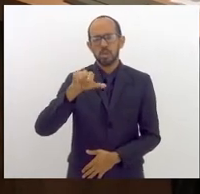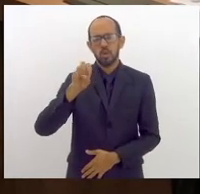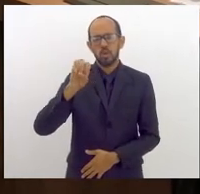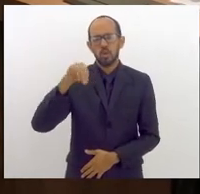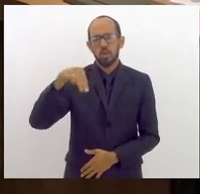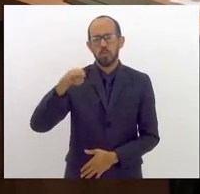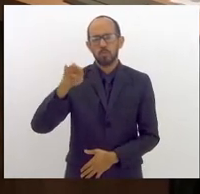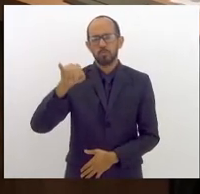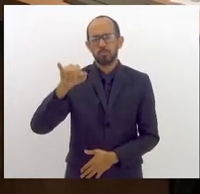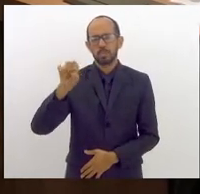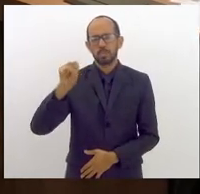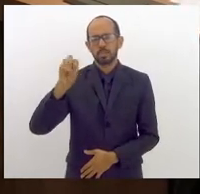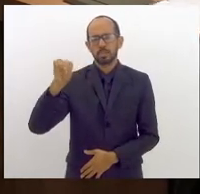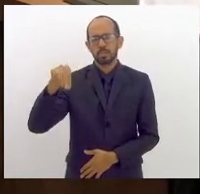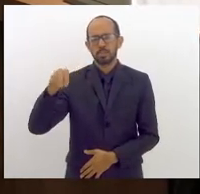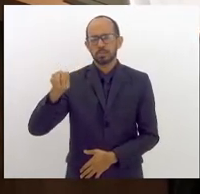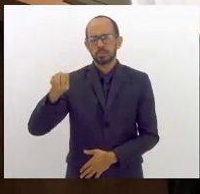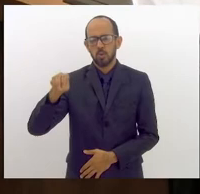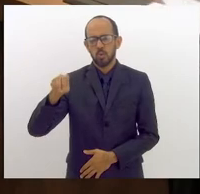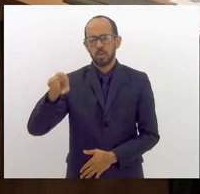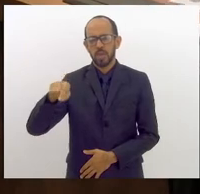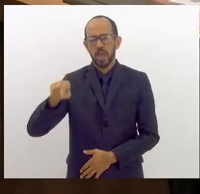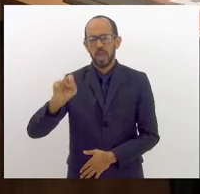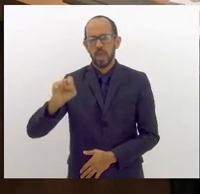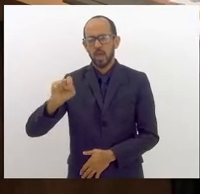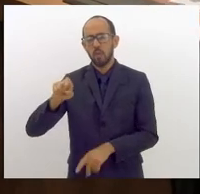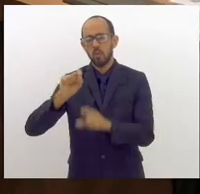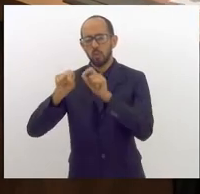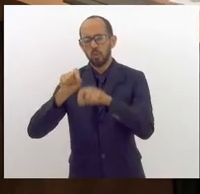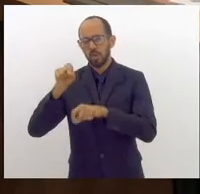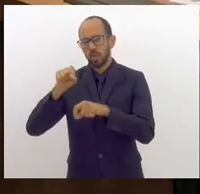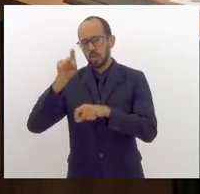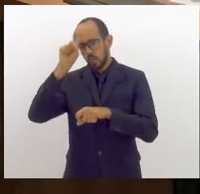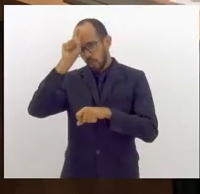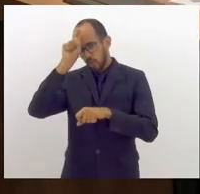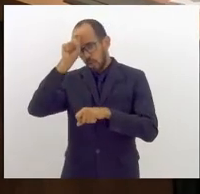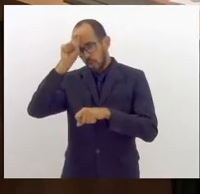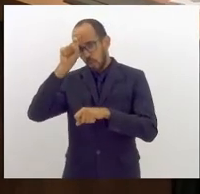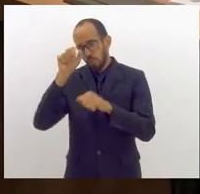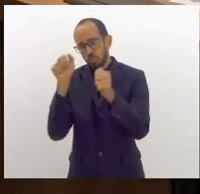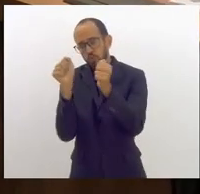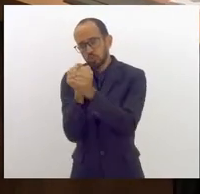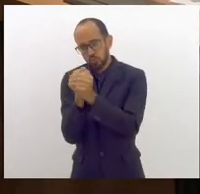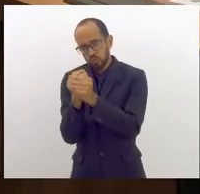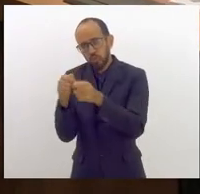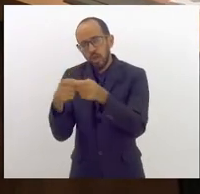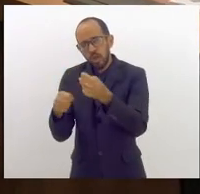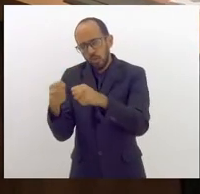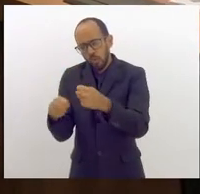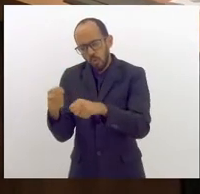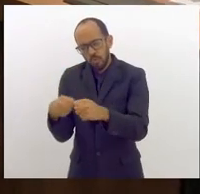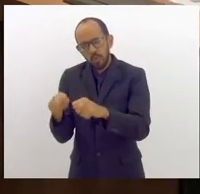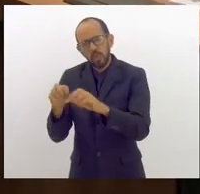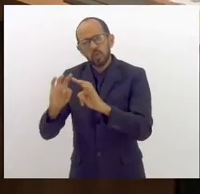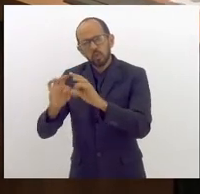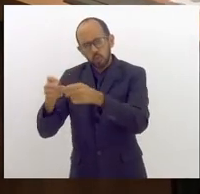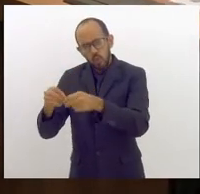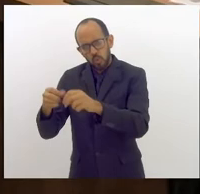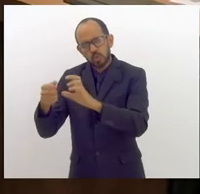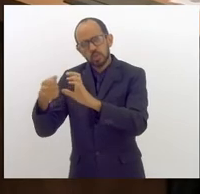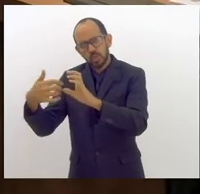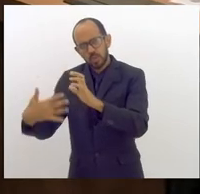política e também Econômica a partir da nossa Raiz ancestral com África Então